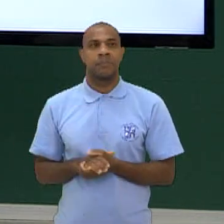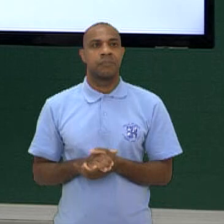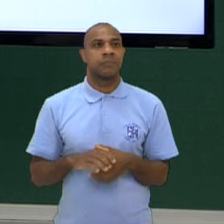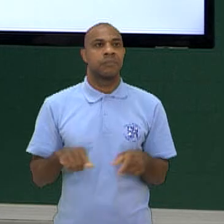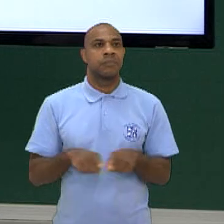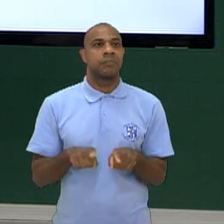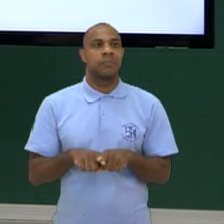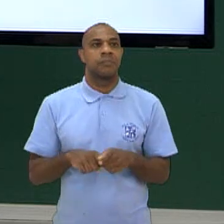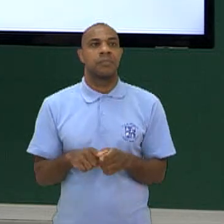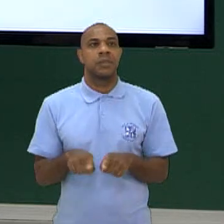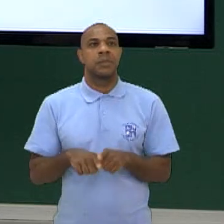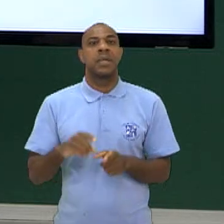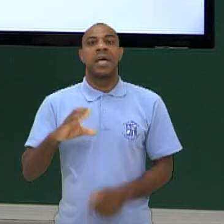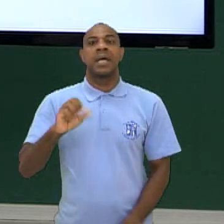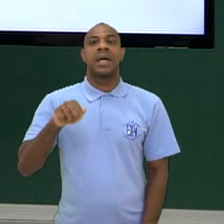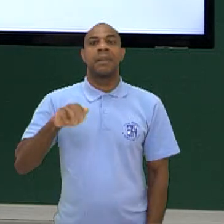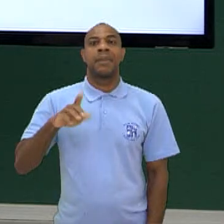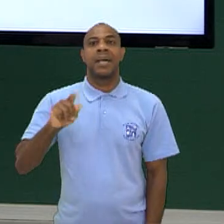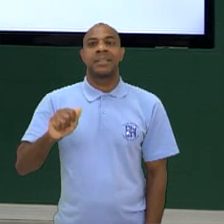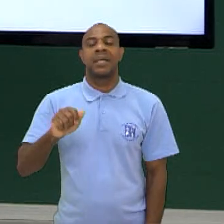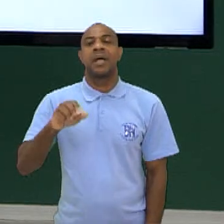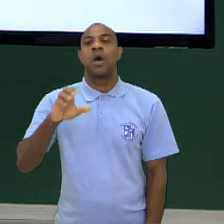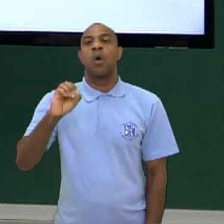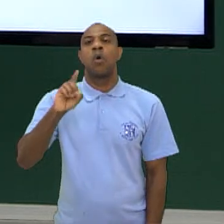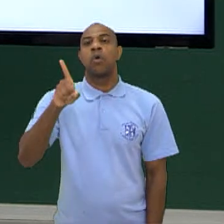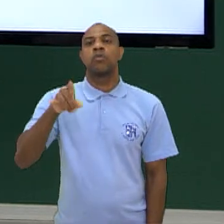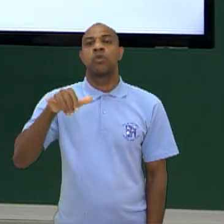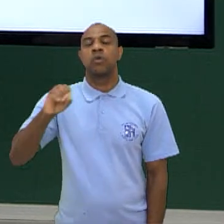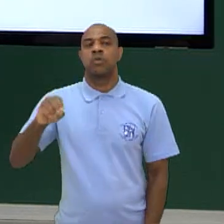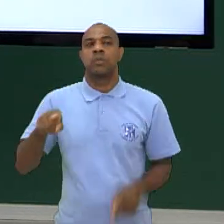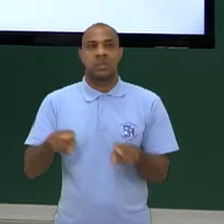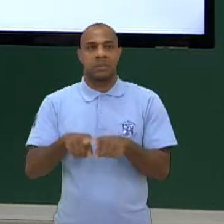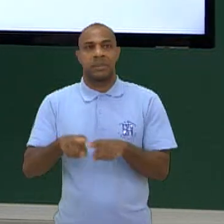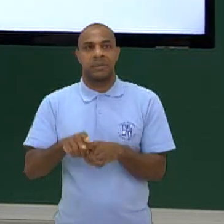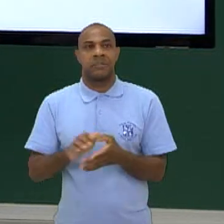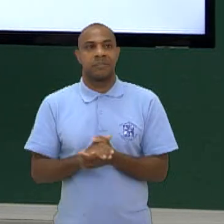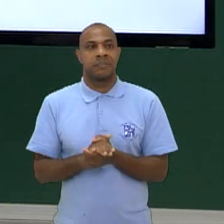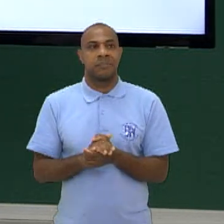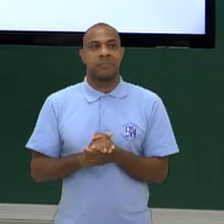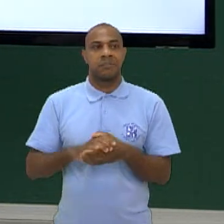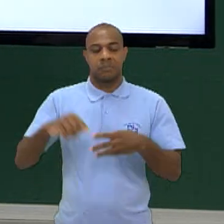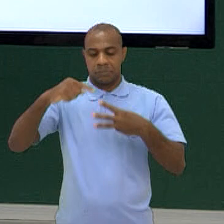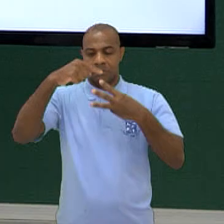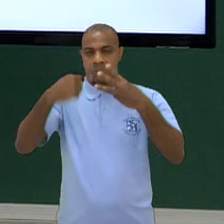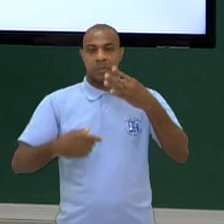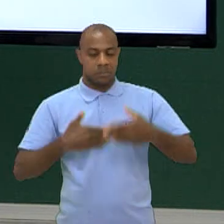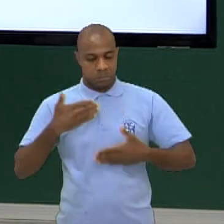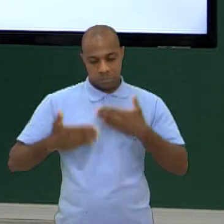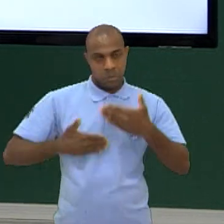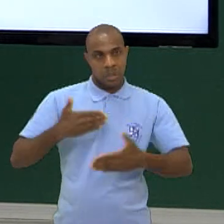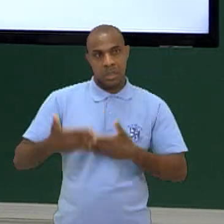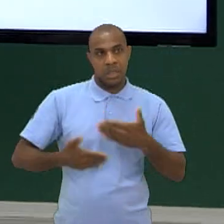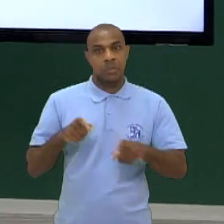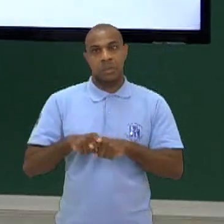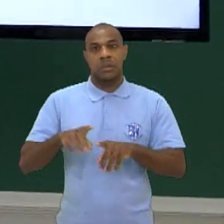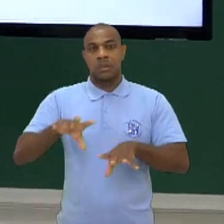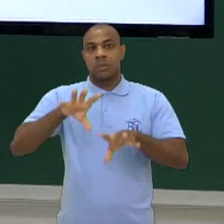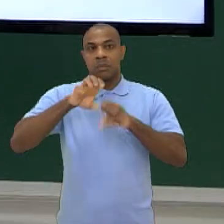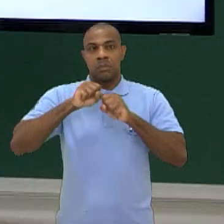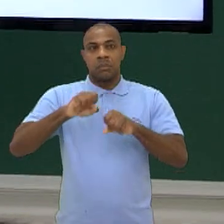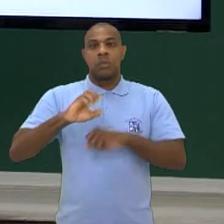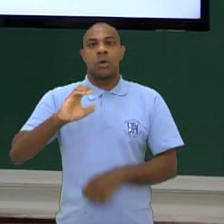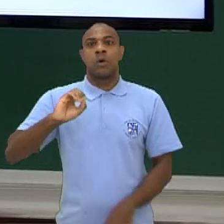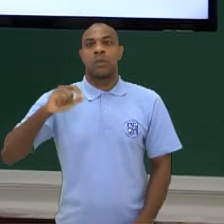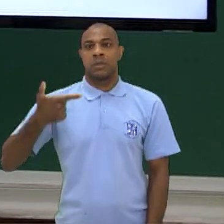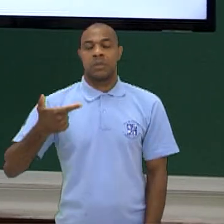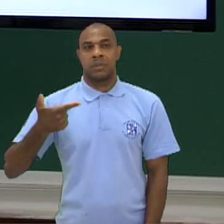ainda camada de ozônio, que a gente vai falar um pouquinho aqui hoje também, tá? Então, todos esses processos estão consumindo oxigênio. Se